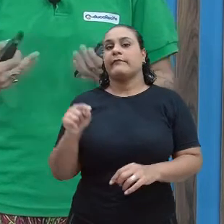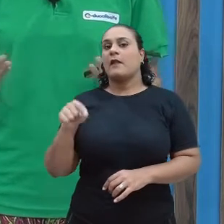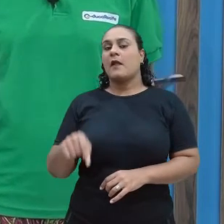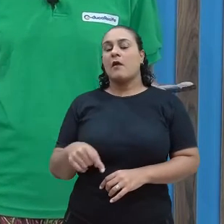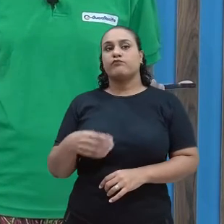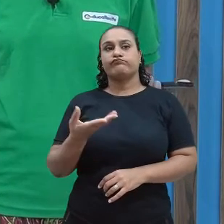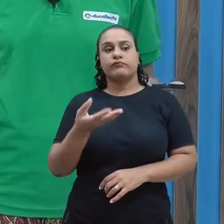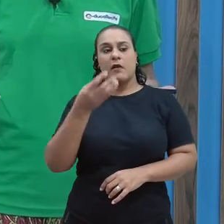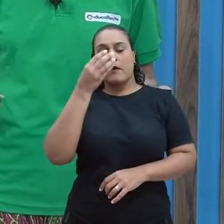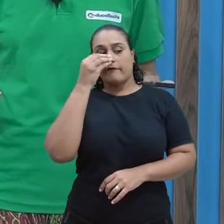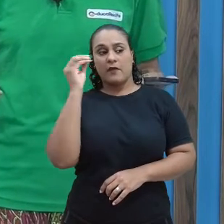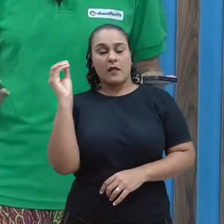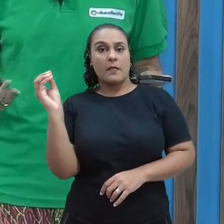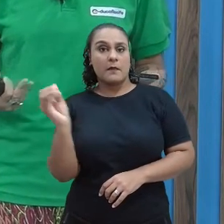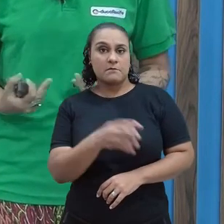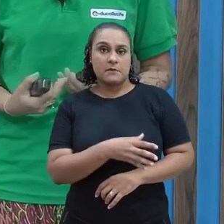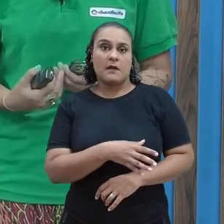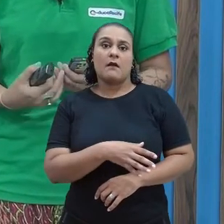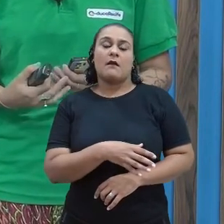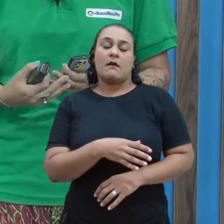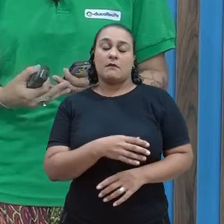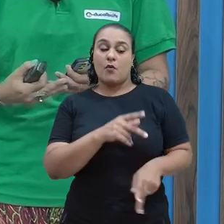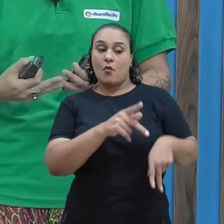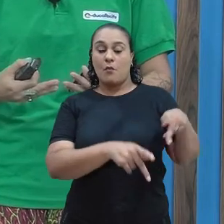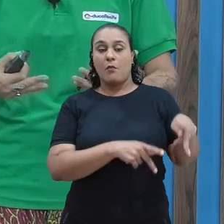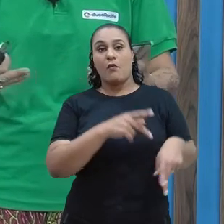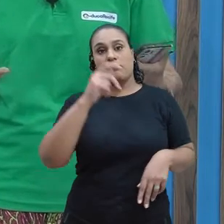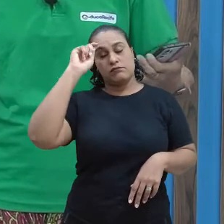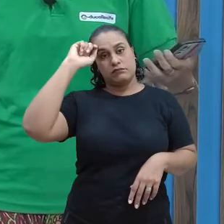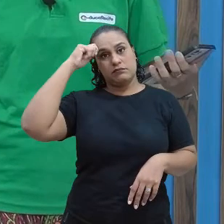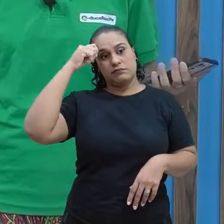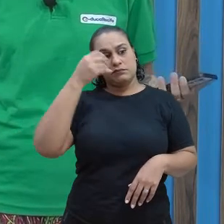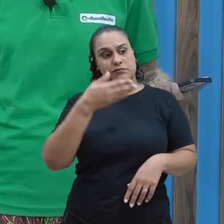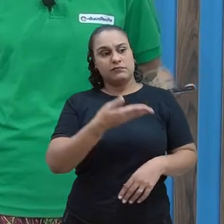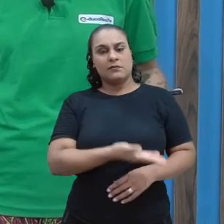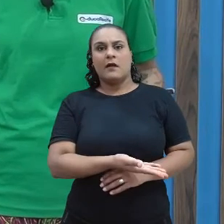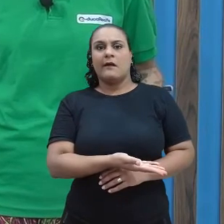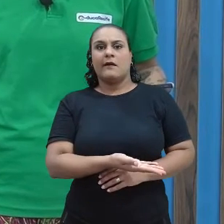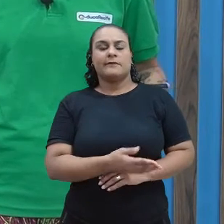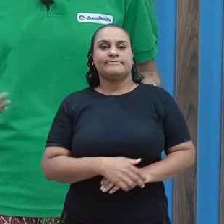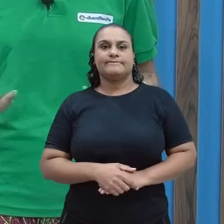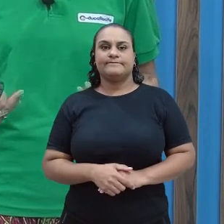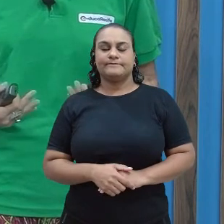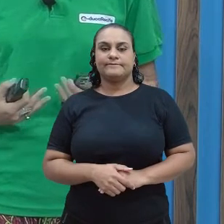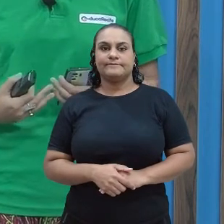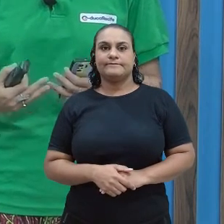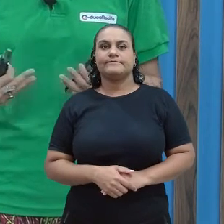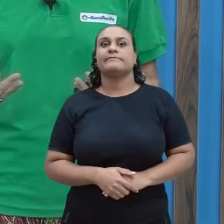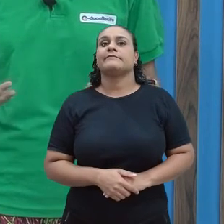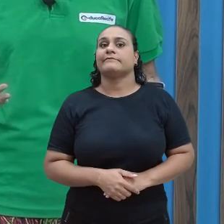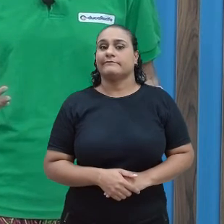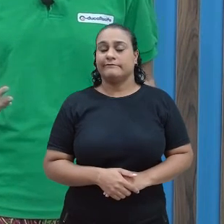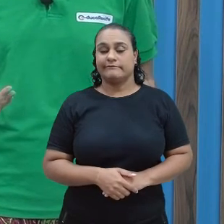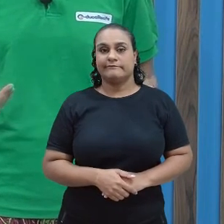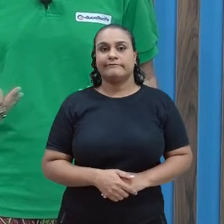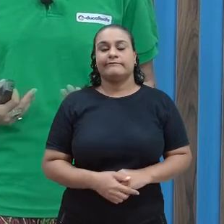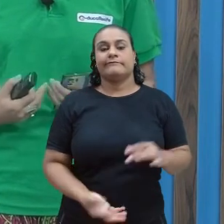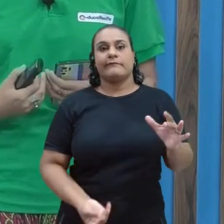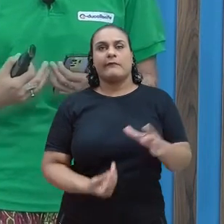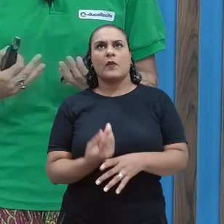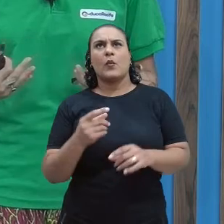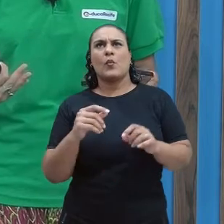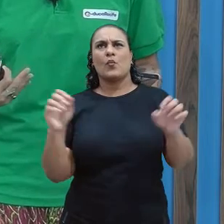ao Deus dará, como diz a história, e foram ficando à margem da sociedade. E isso criou, né,